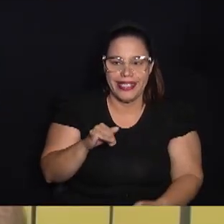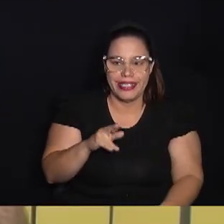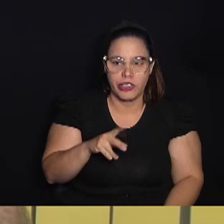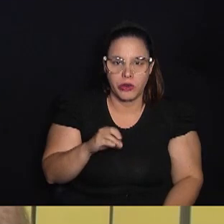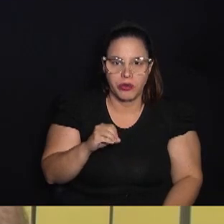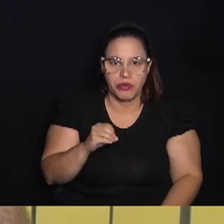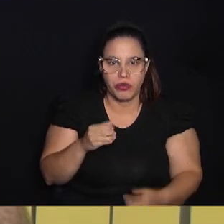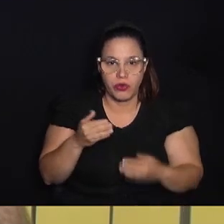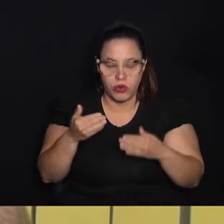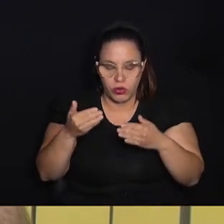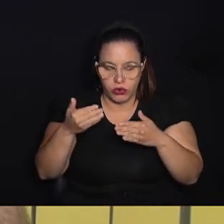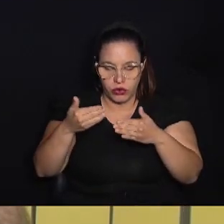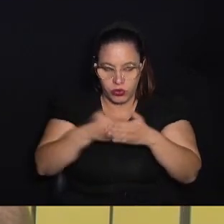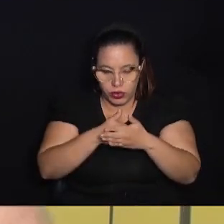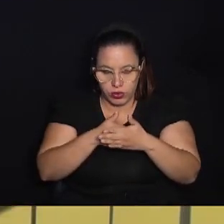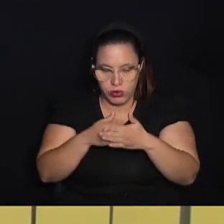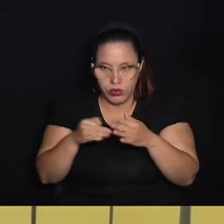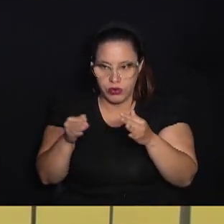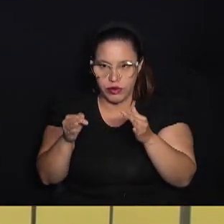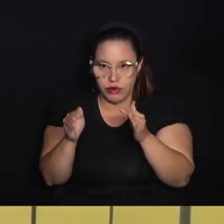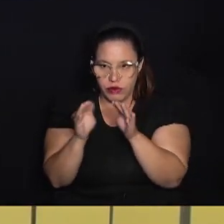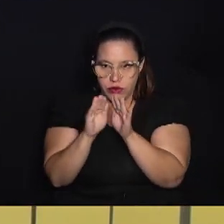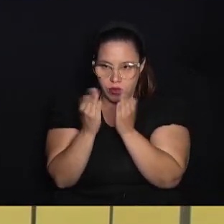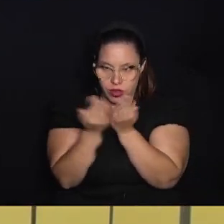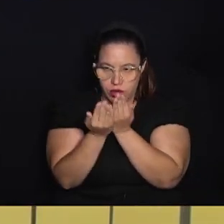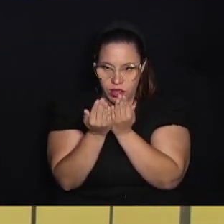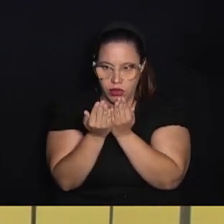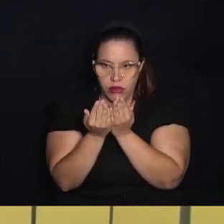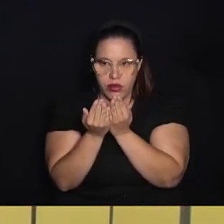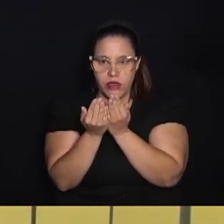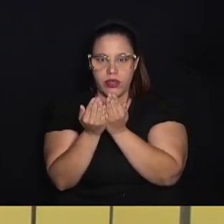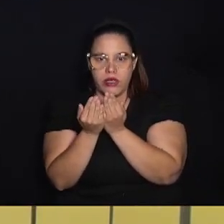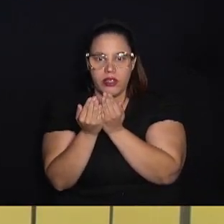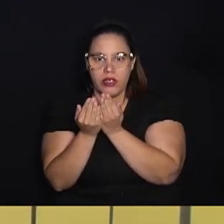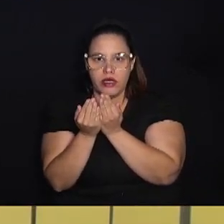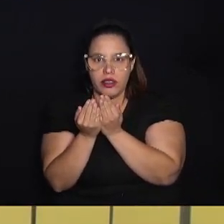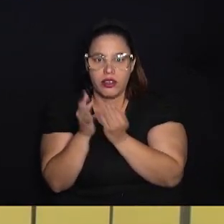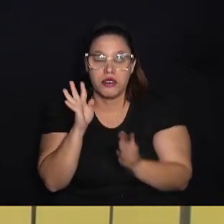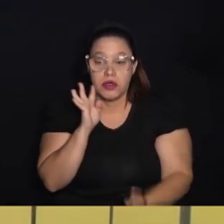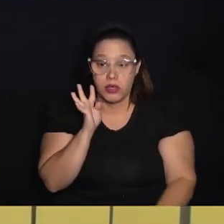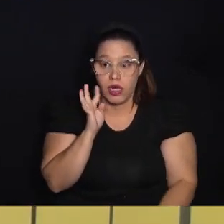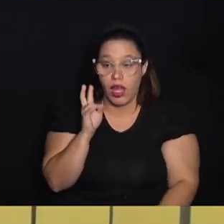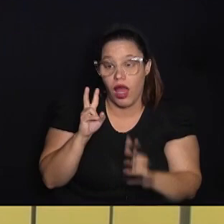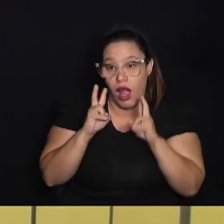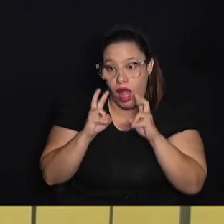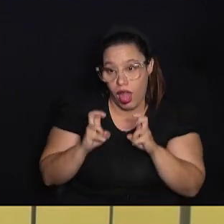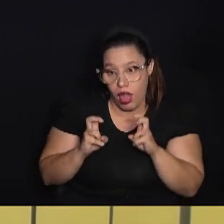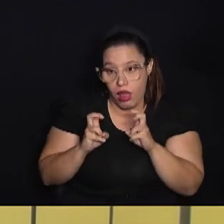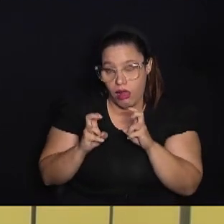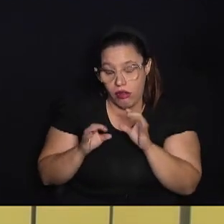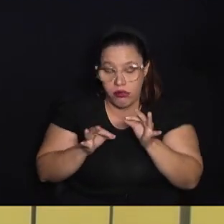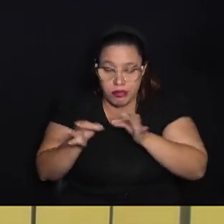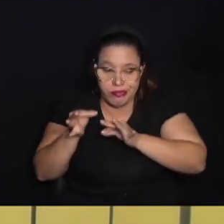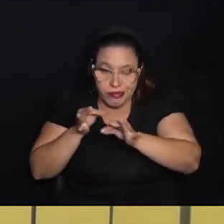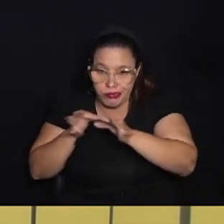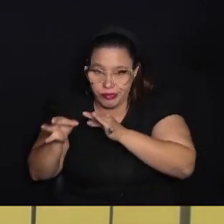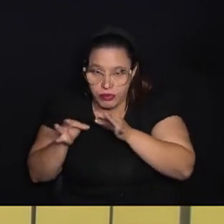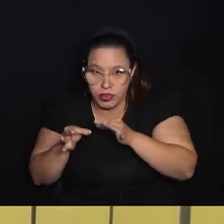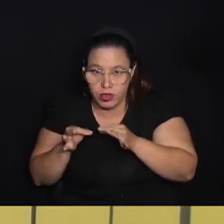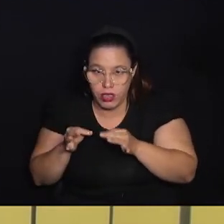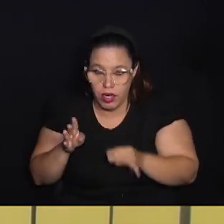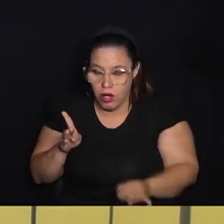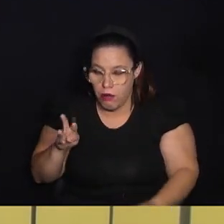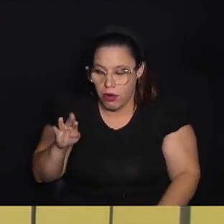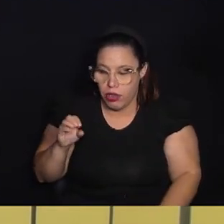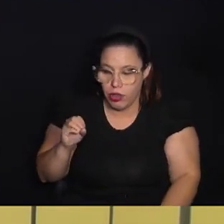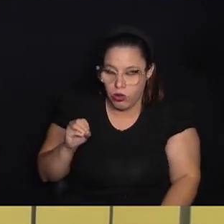foi fechado ele foi encerrado ali mas esse é é é interessante a gente perceber a dinâmica daquele local porque ficava o beco do inferno